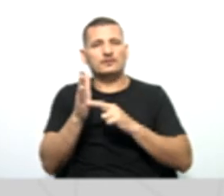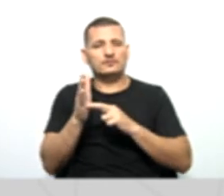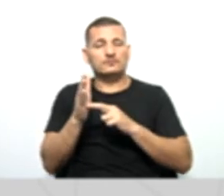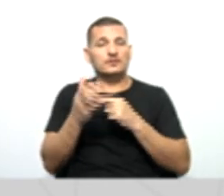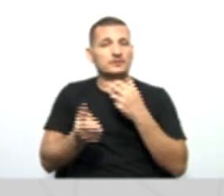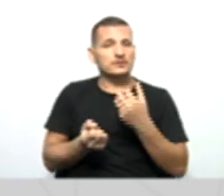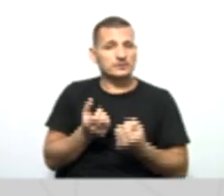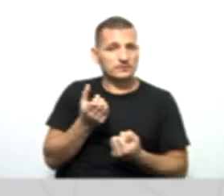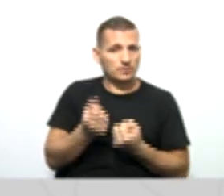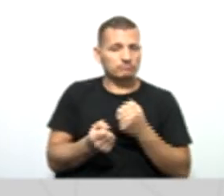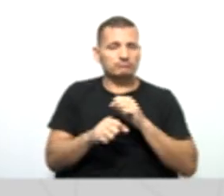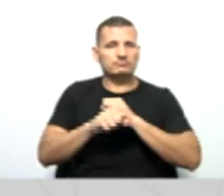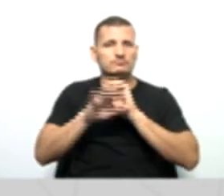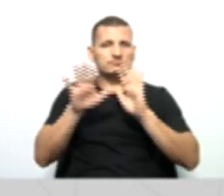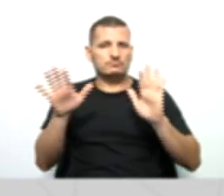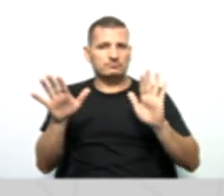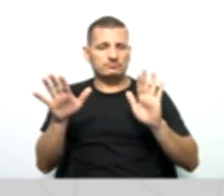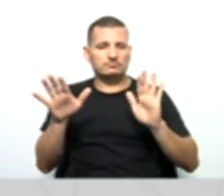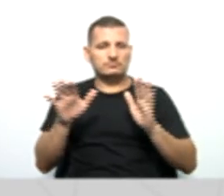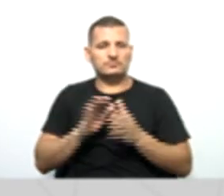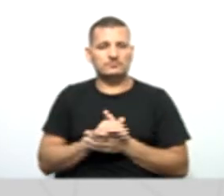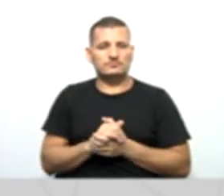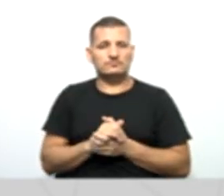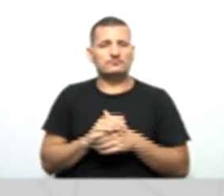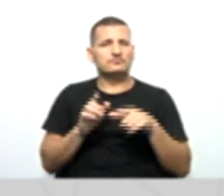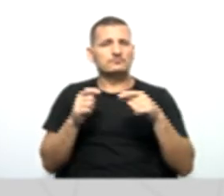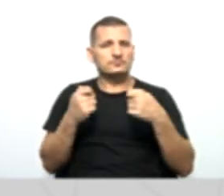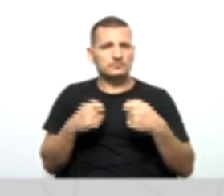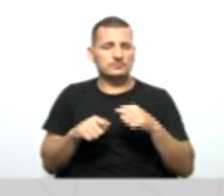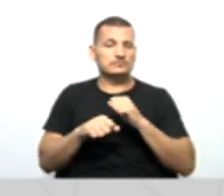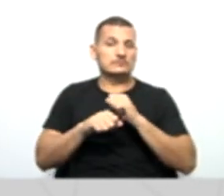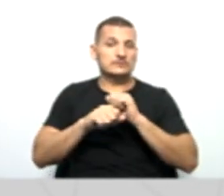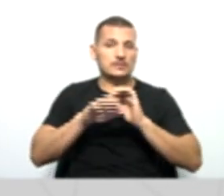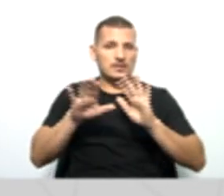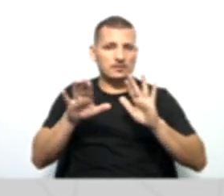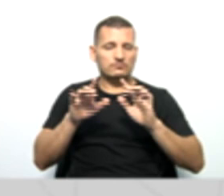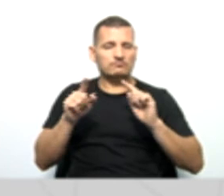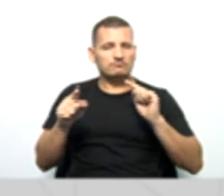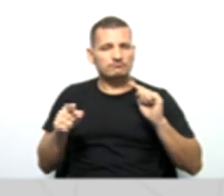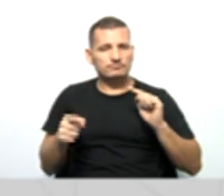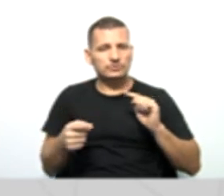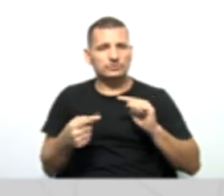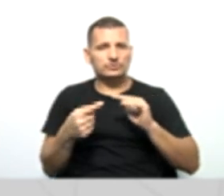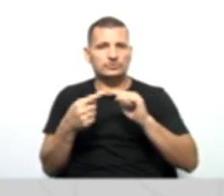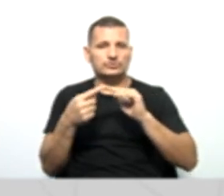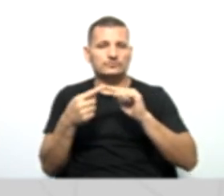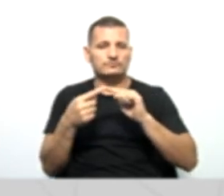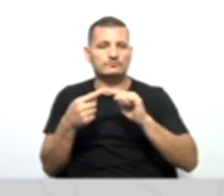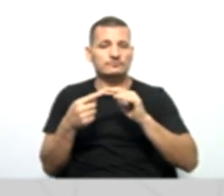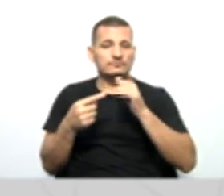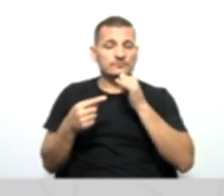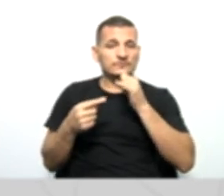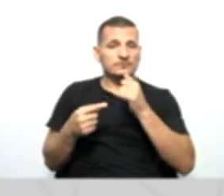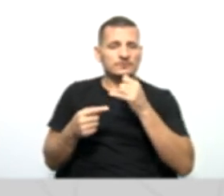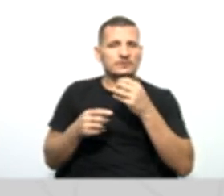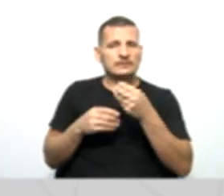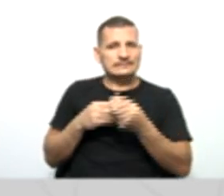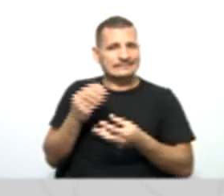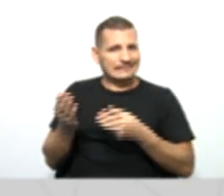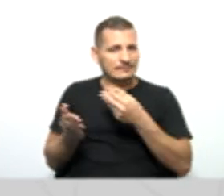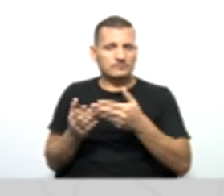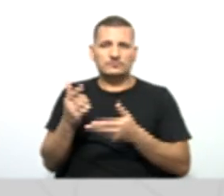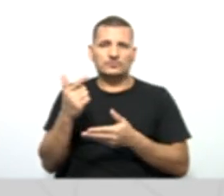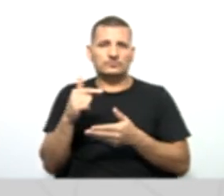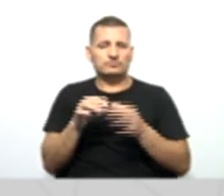com clareza. Seja claro e objetivo. Se as entregas não forem bem definidas, as